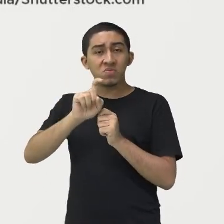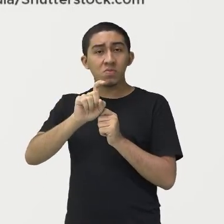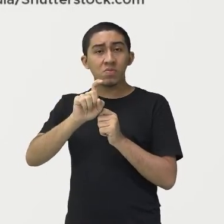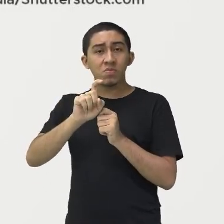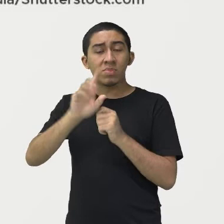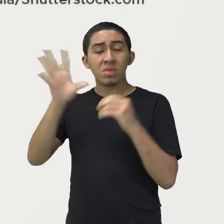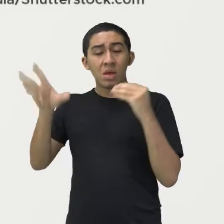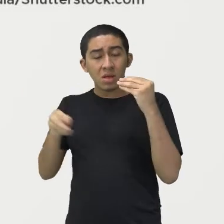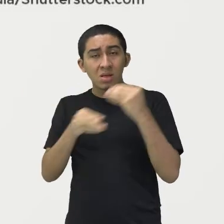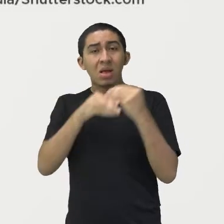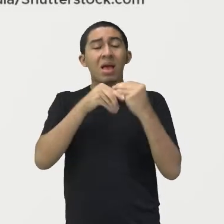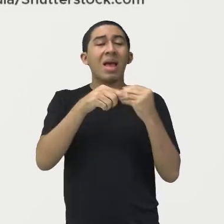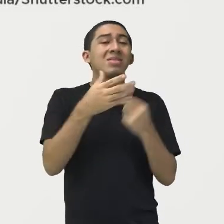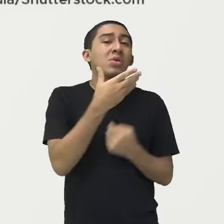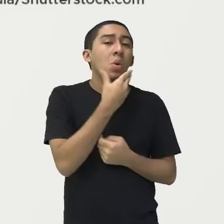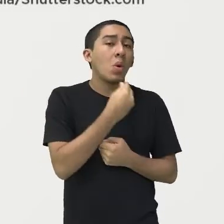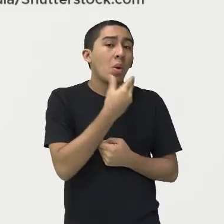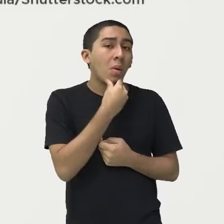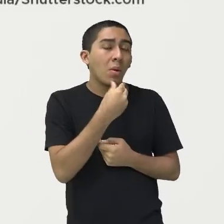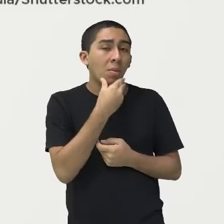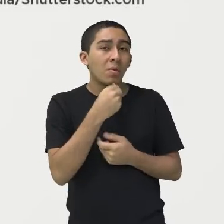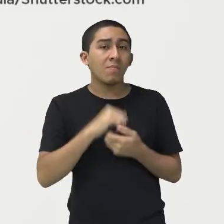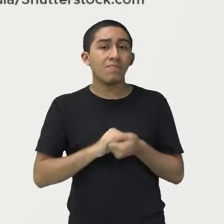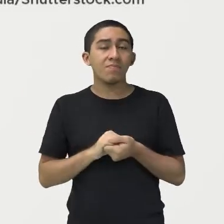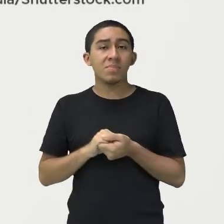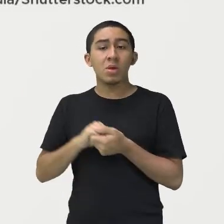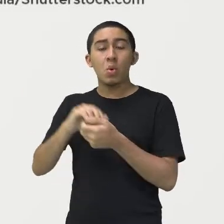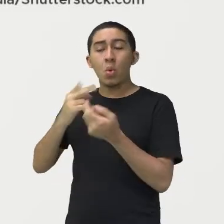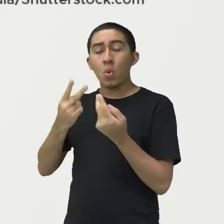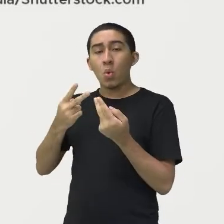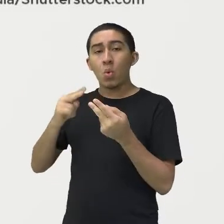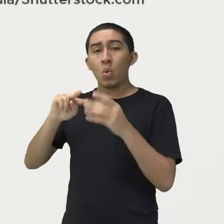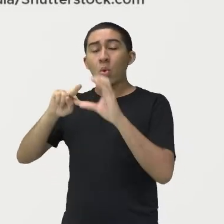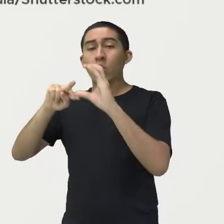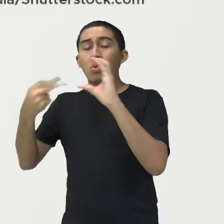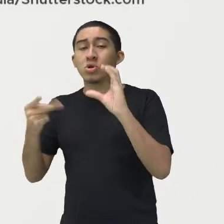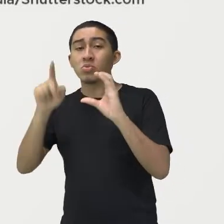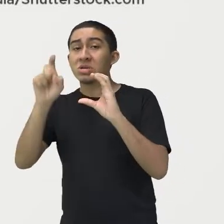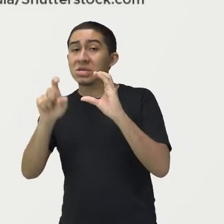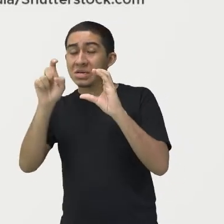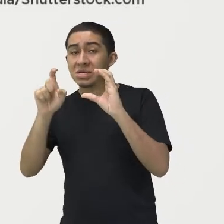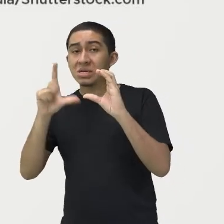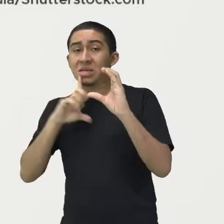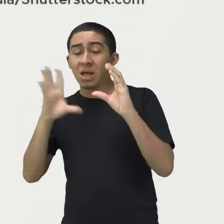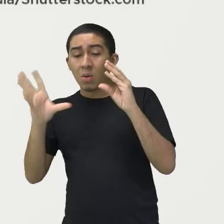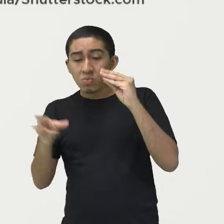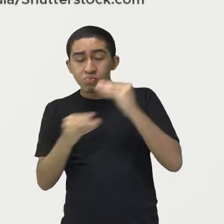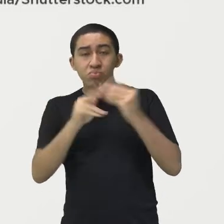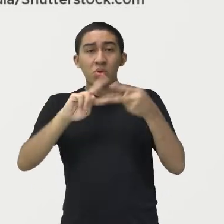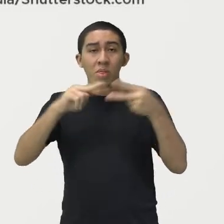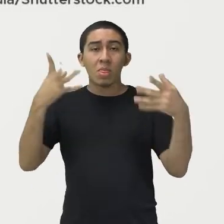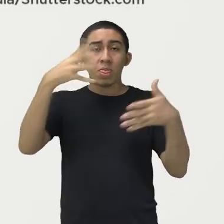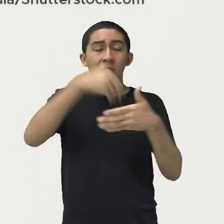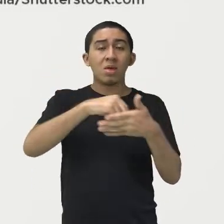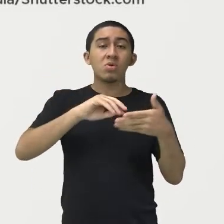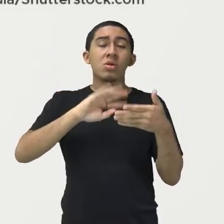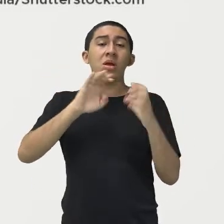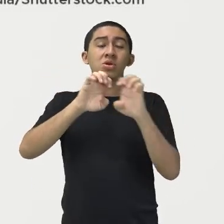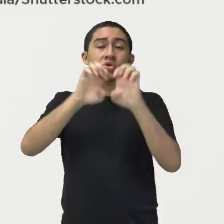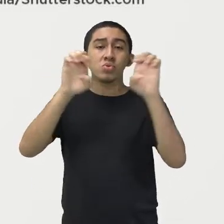indivíduos do sexo masculino. Usualmente não é diagnosticada até